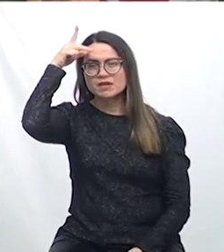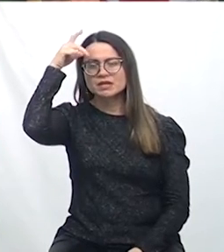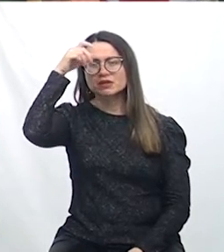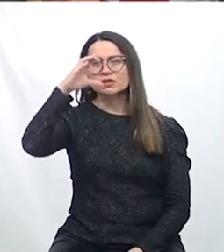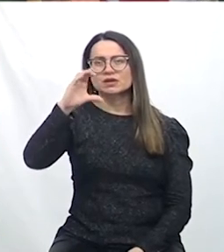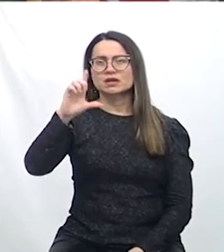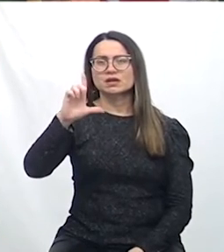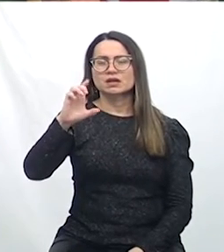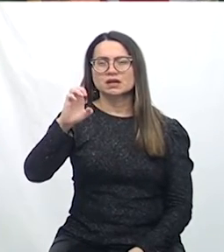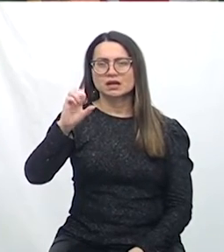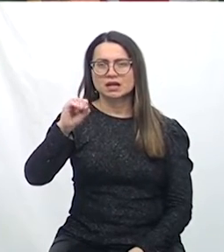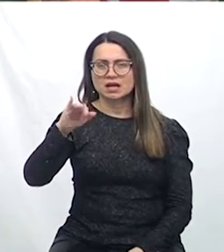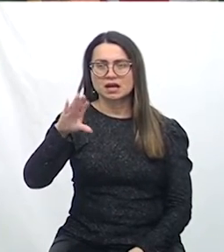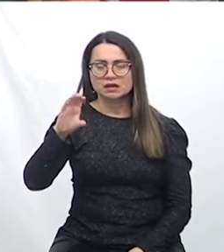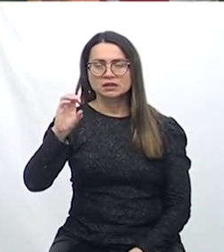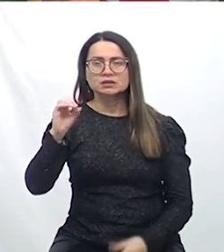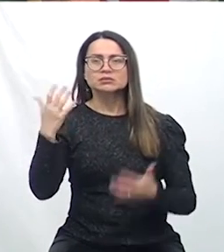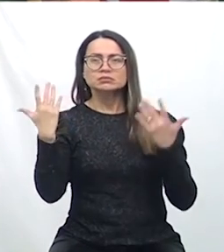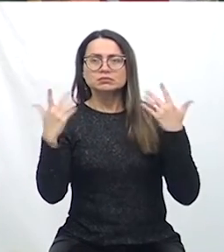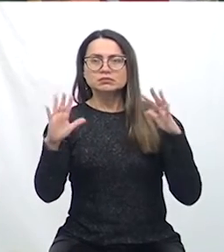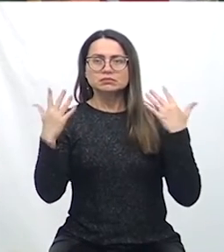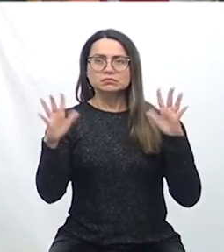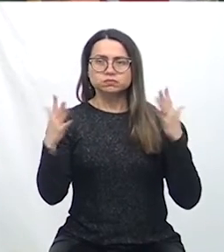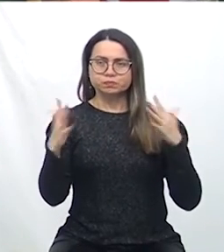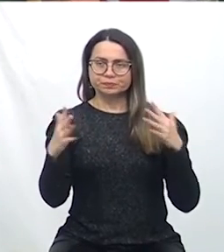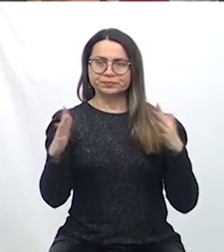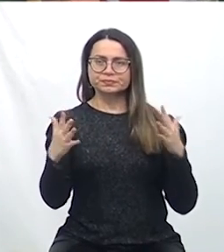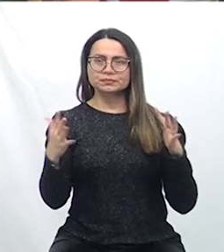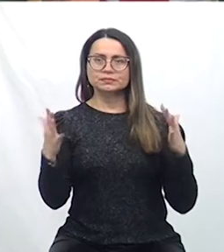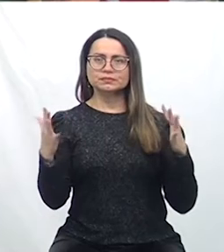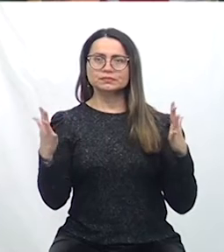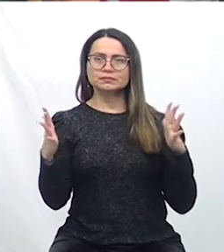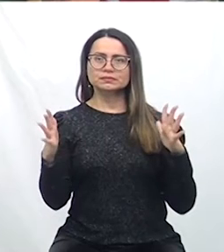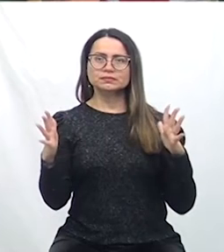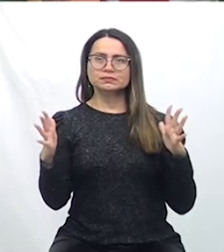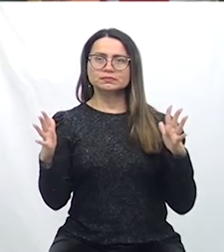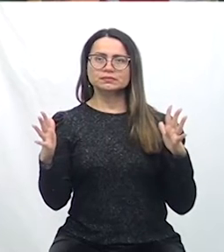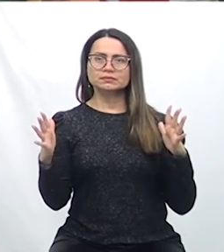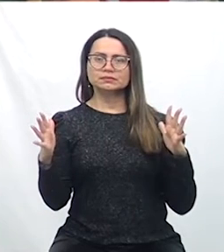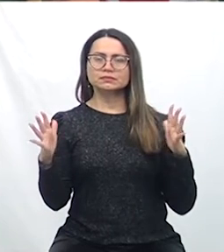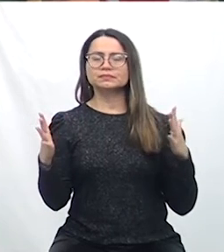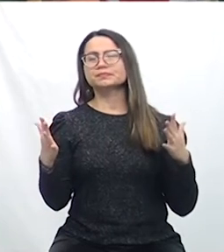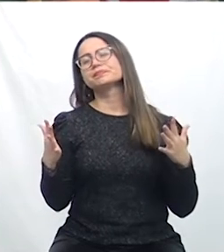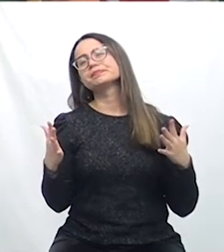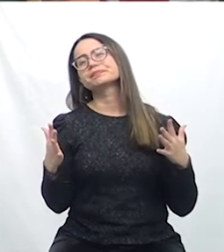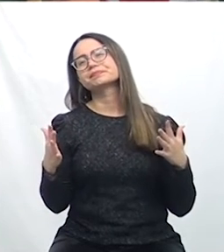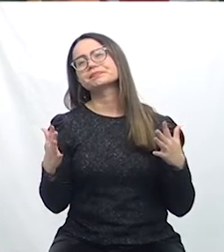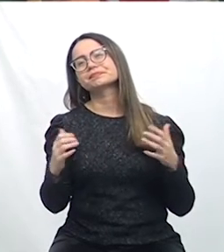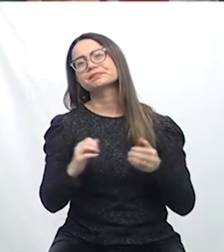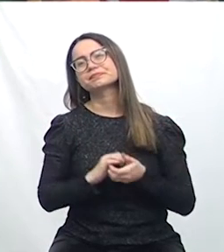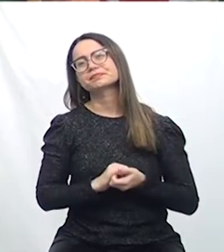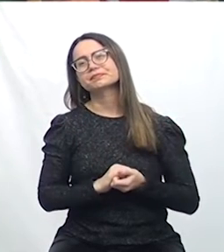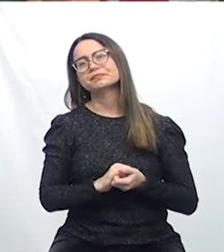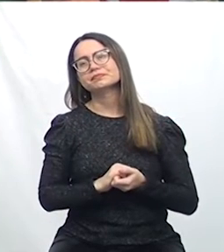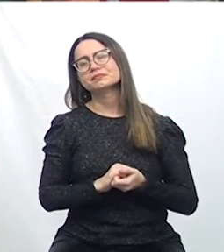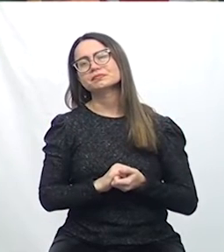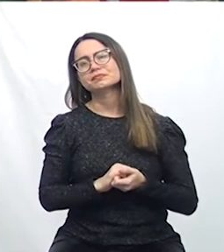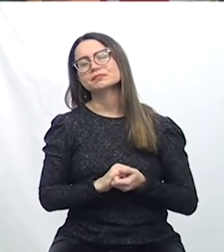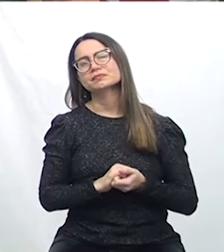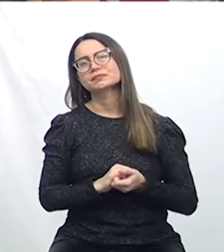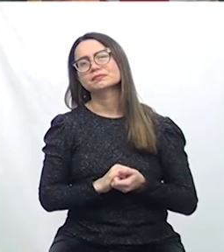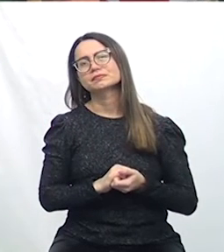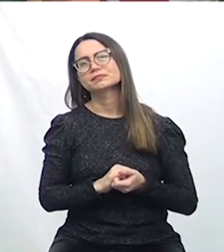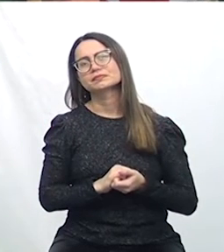parabéns pelo grande desfile. E para fechar a semana de 7 de setembro, teve o baile